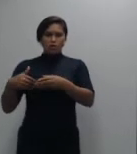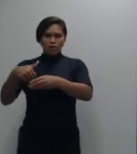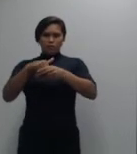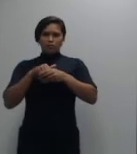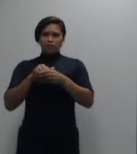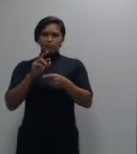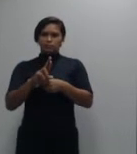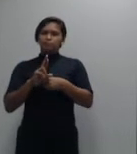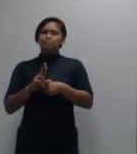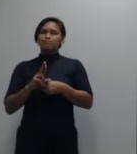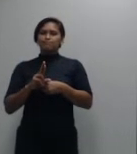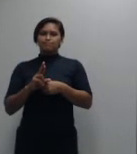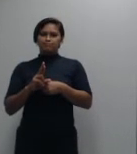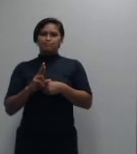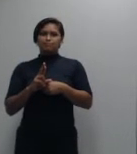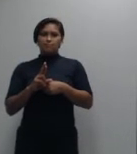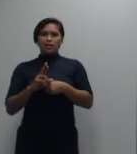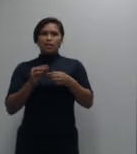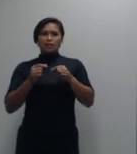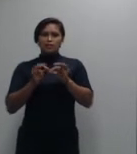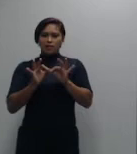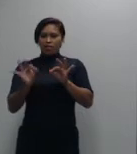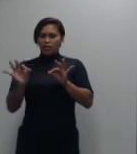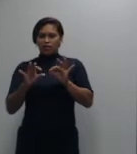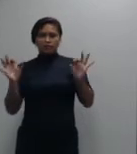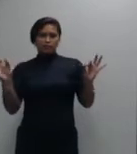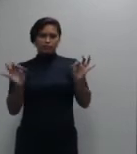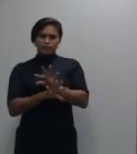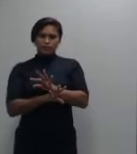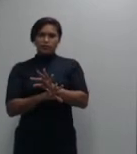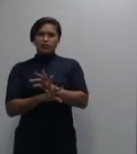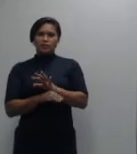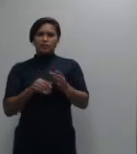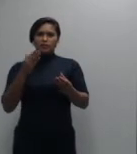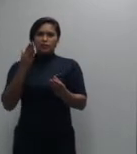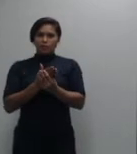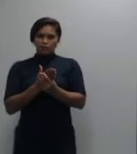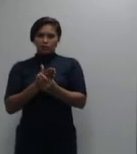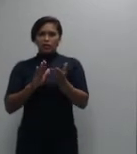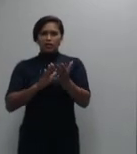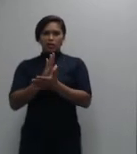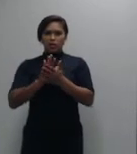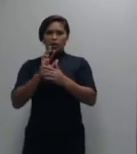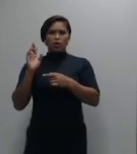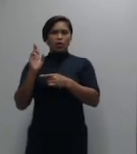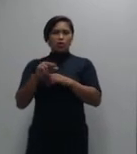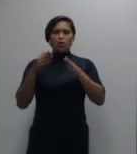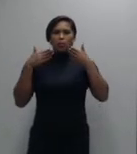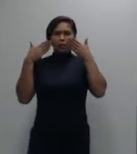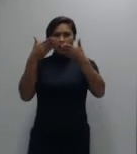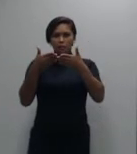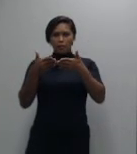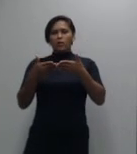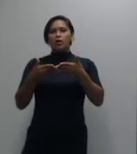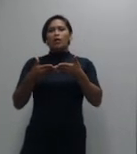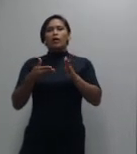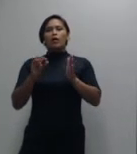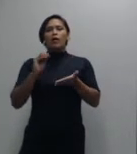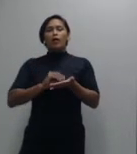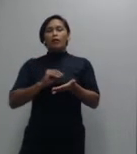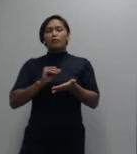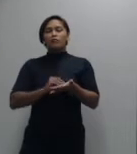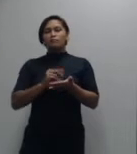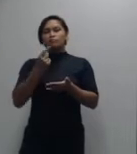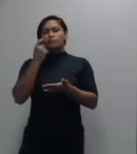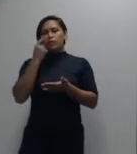no sentido da extinção do foro do processo sem resolução do mérito diante da falta de